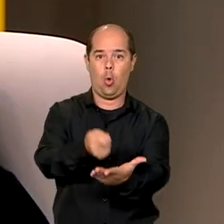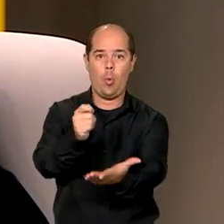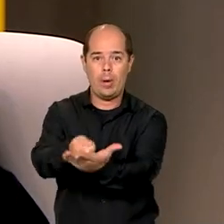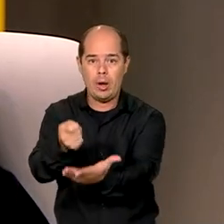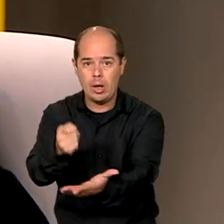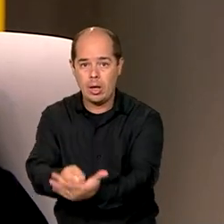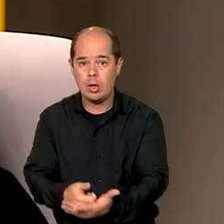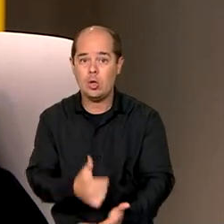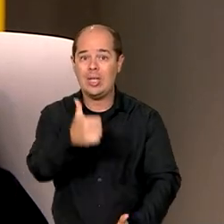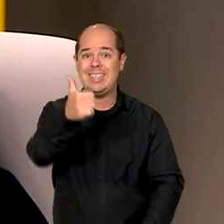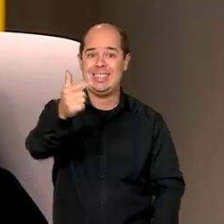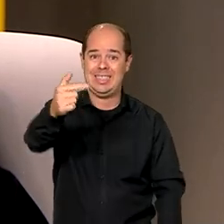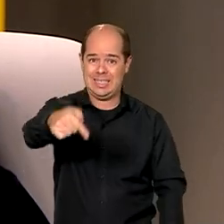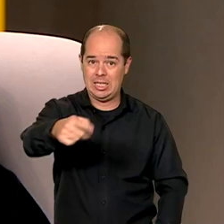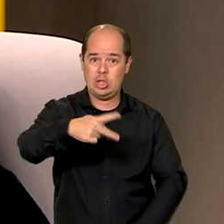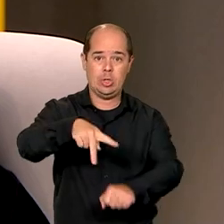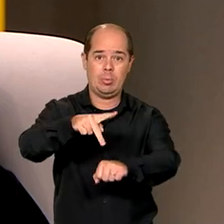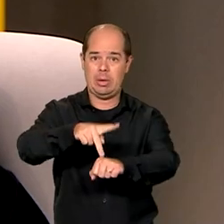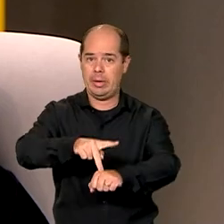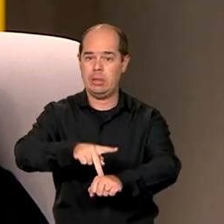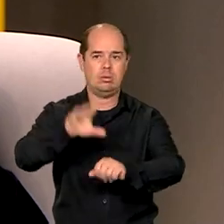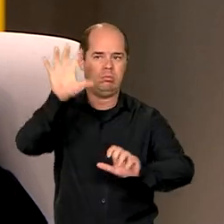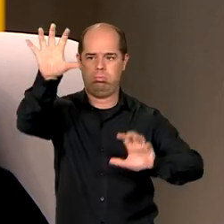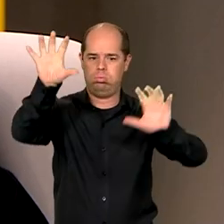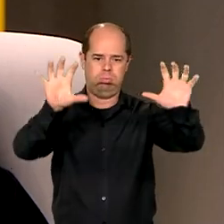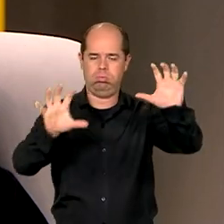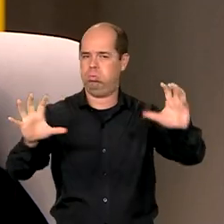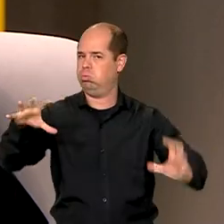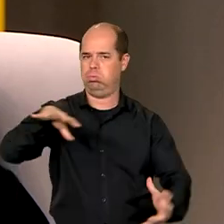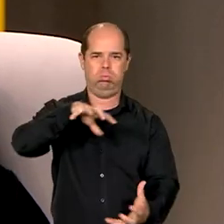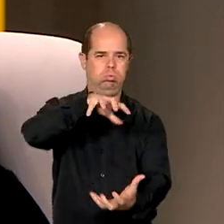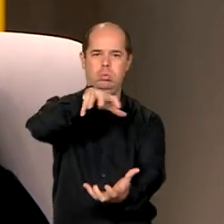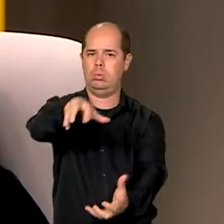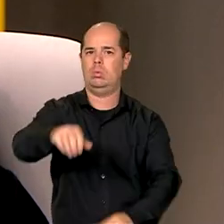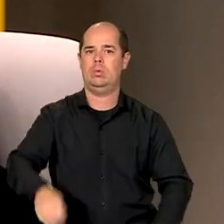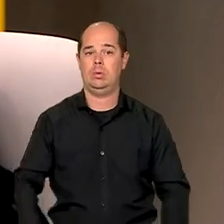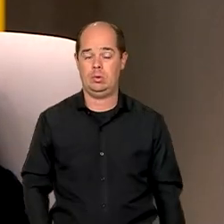ao redor do mundo, de todos os continentes. Eu acho que esse é o grande diferencial